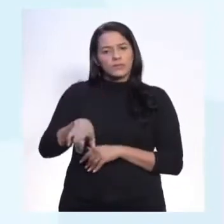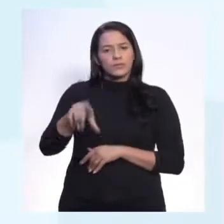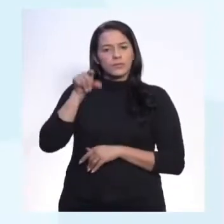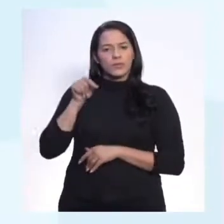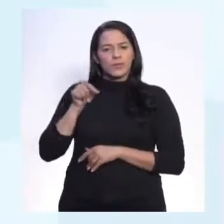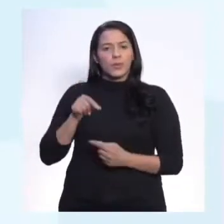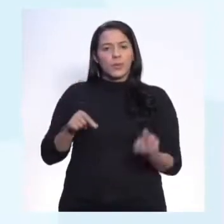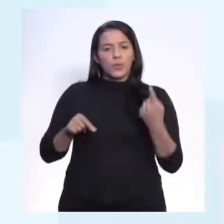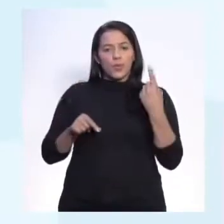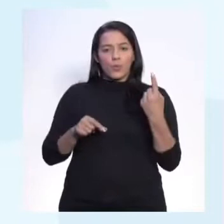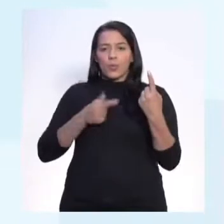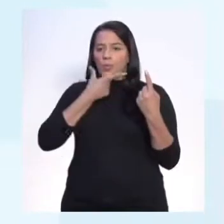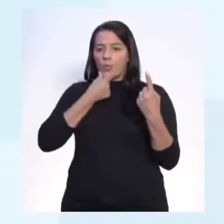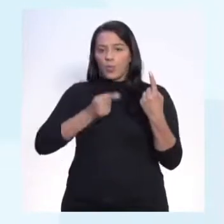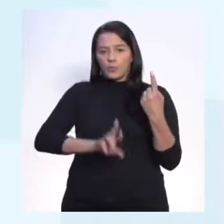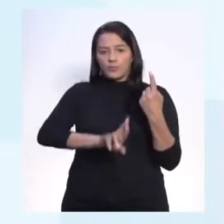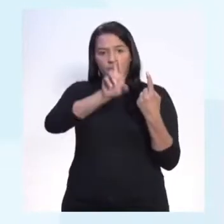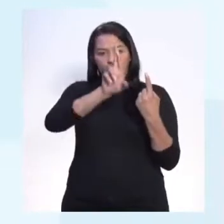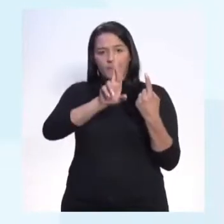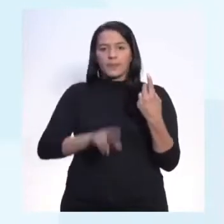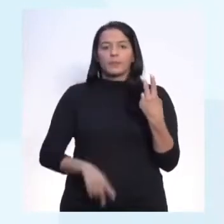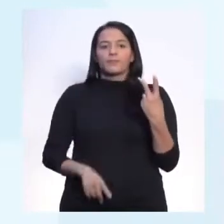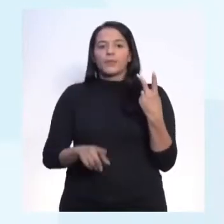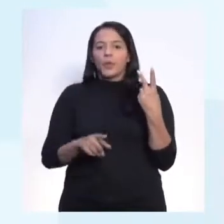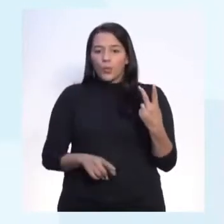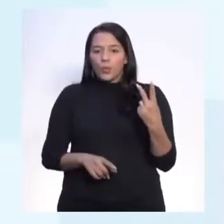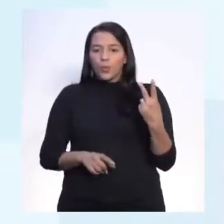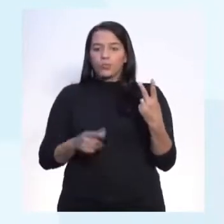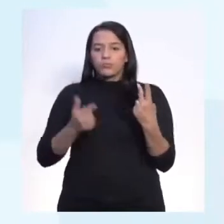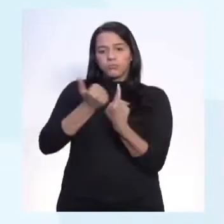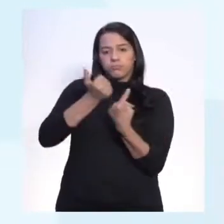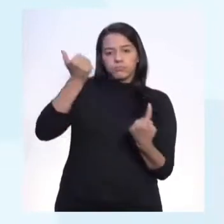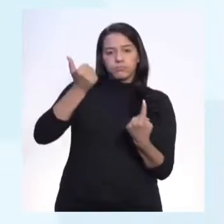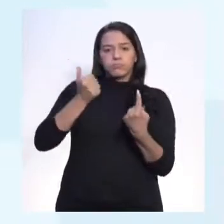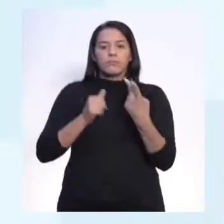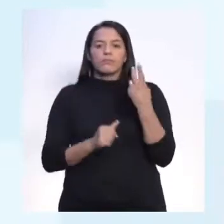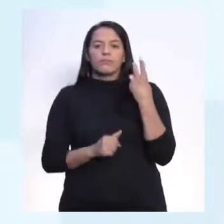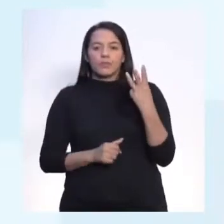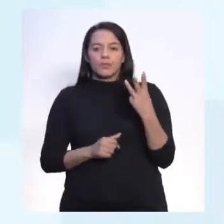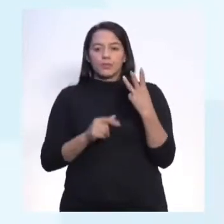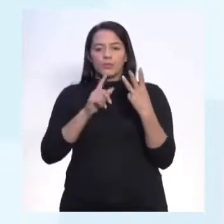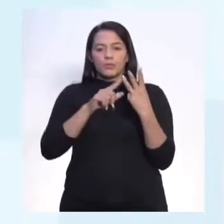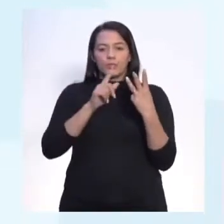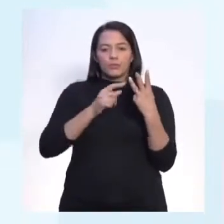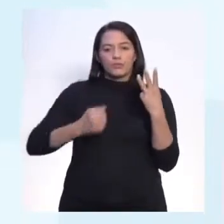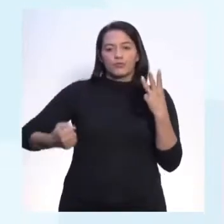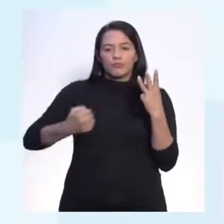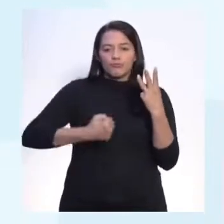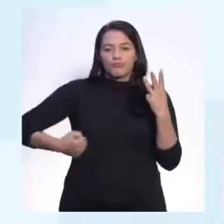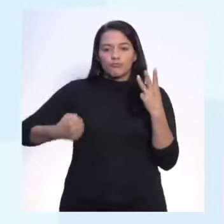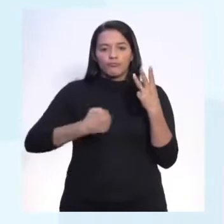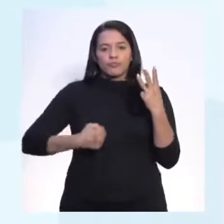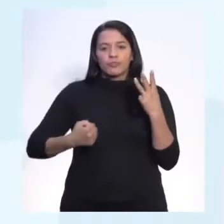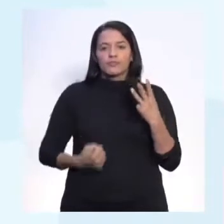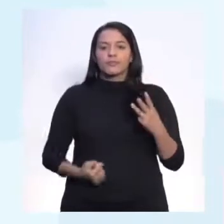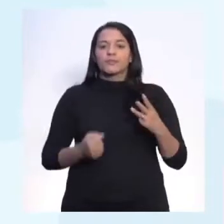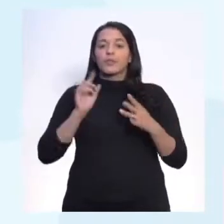um capitão, um imediato e um cozinheiro de bordo de